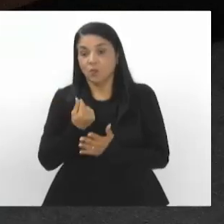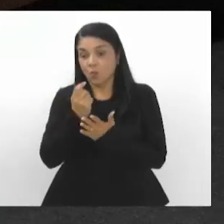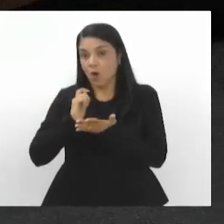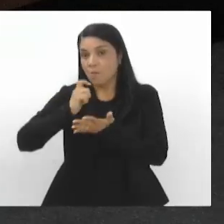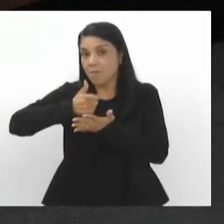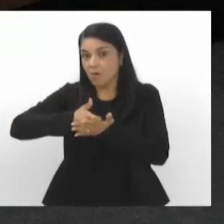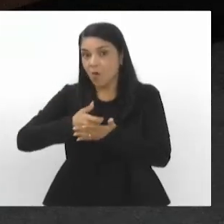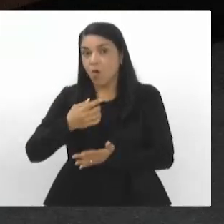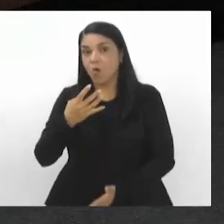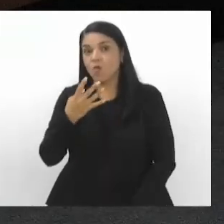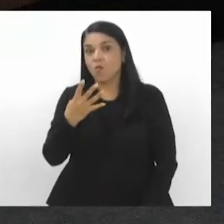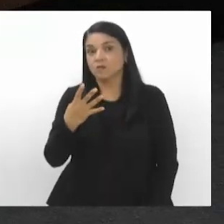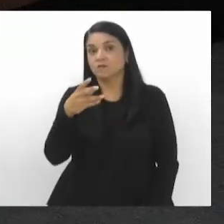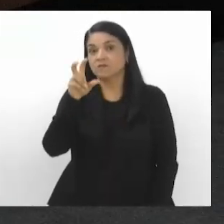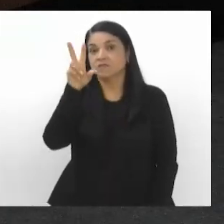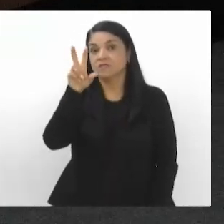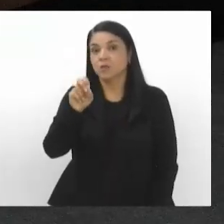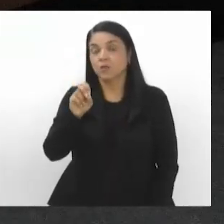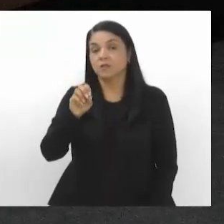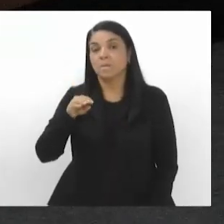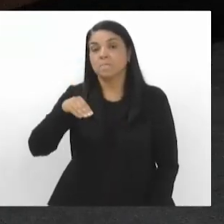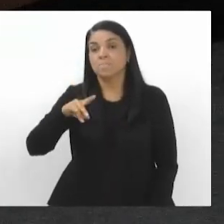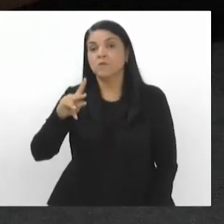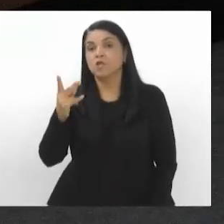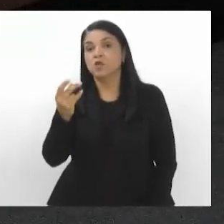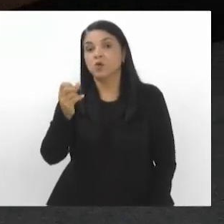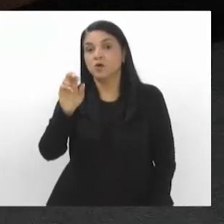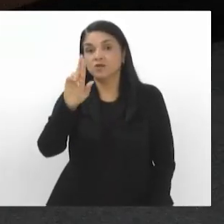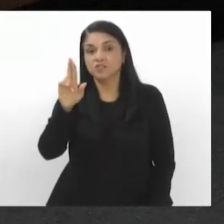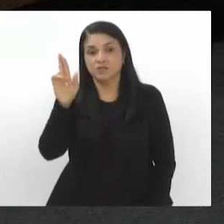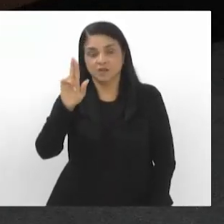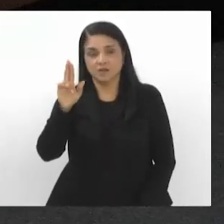450 milhões de reais por 12 meses.